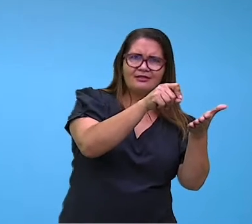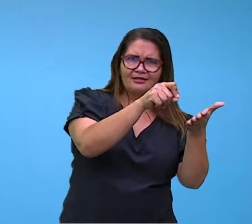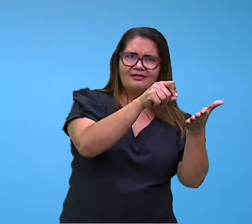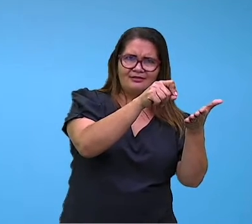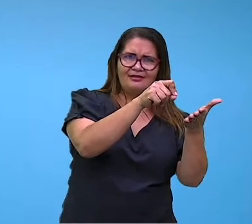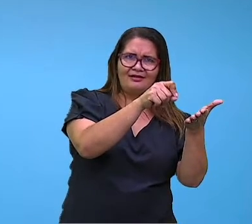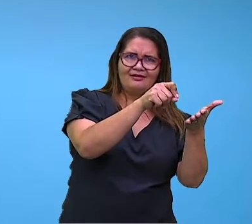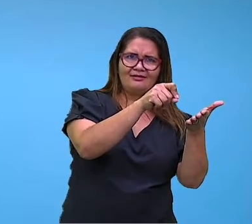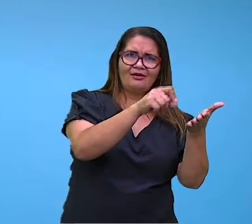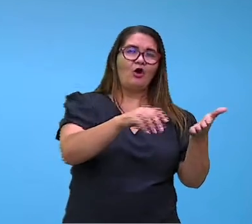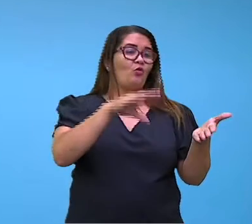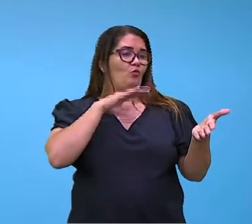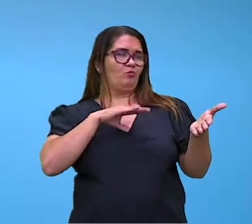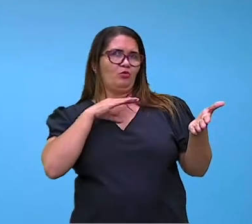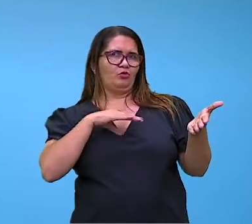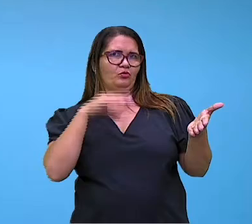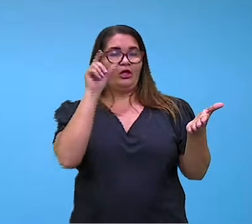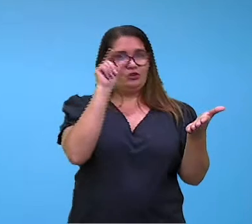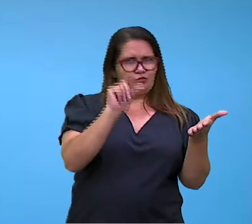biblioteca, ok?